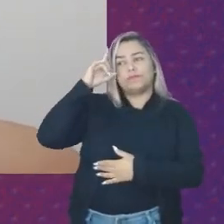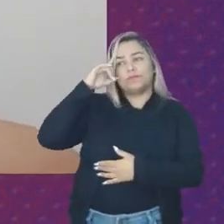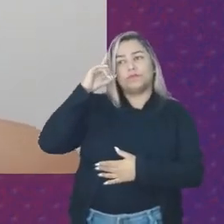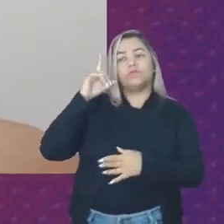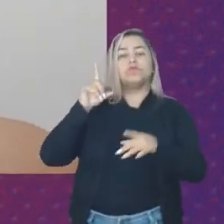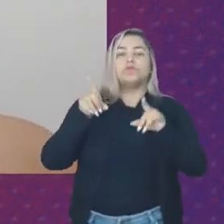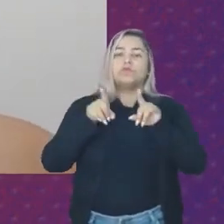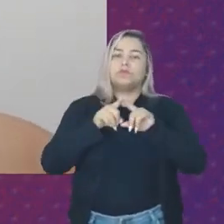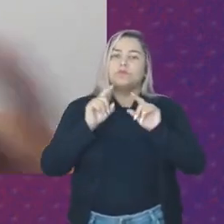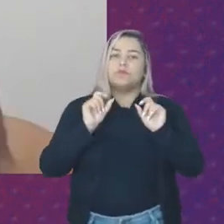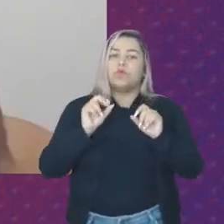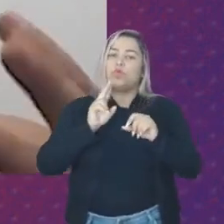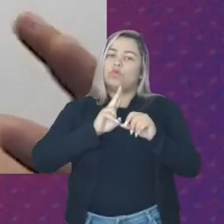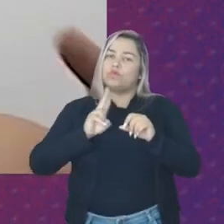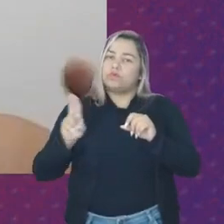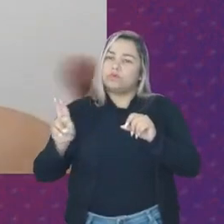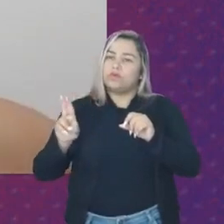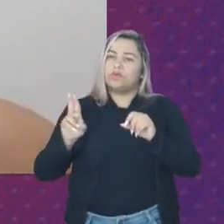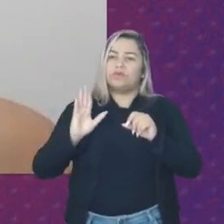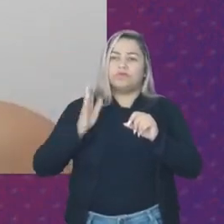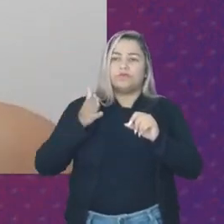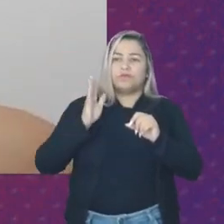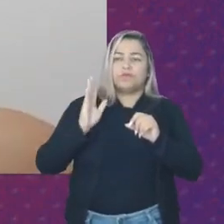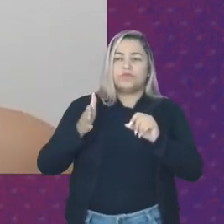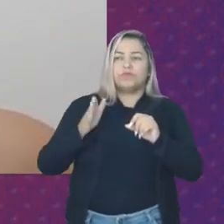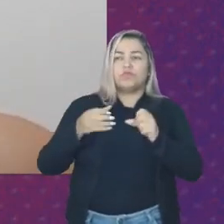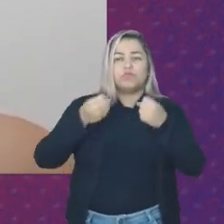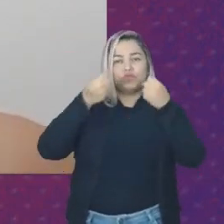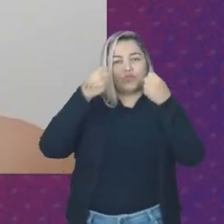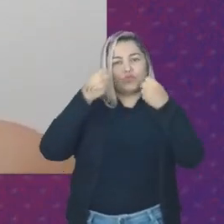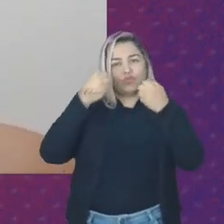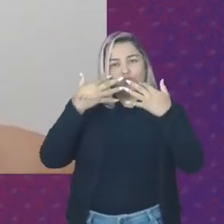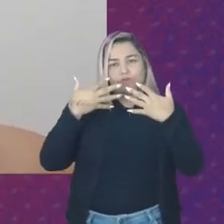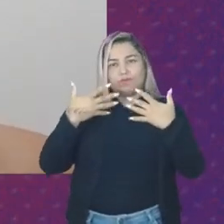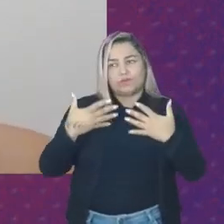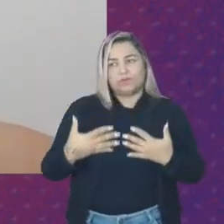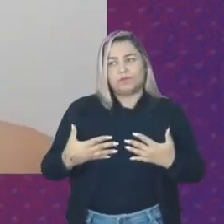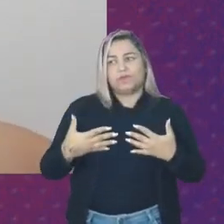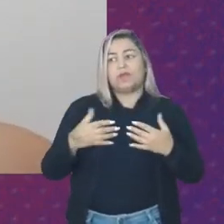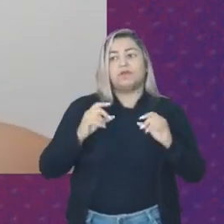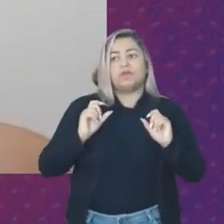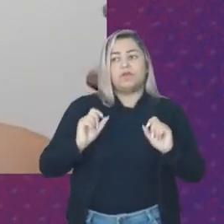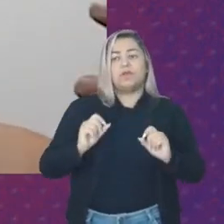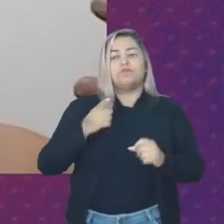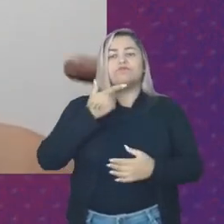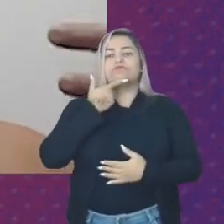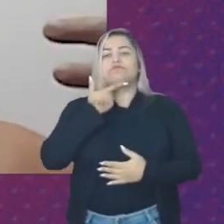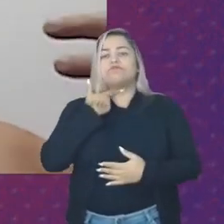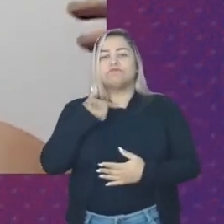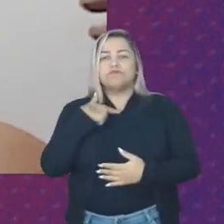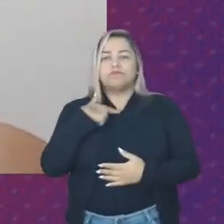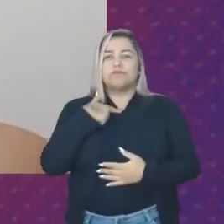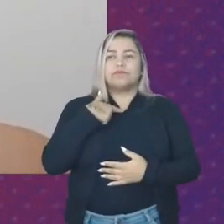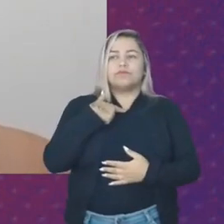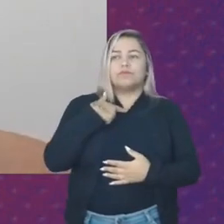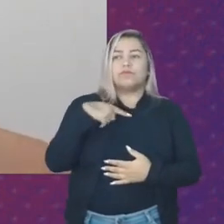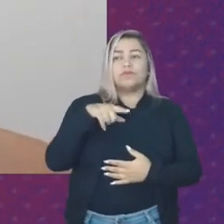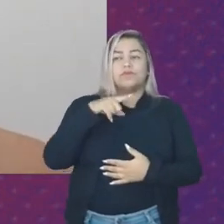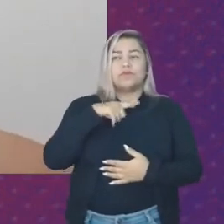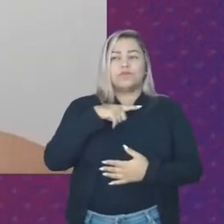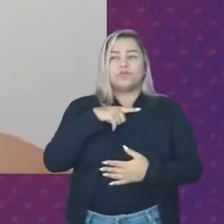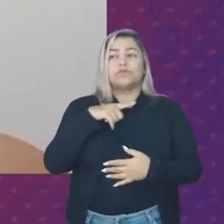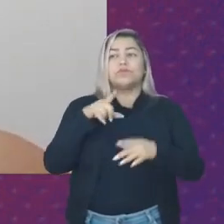O nome, ele já carrega consigo uma explicação, né, aquela vontade de descobrir o mundo, de